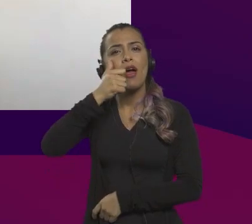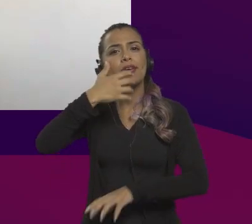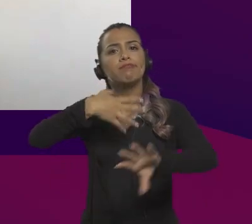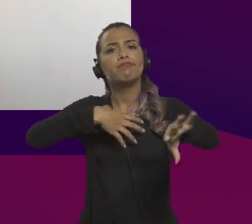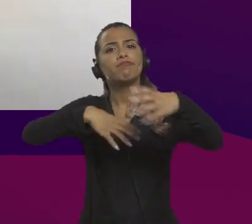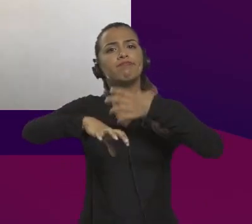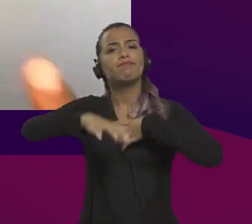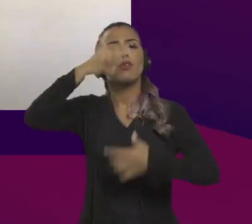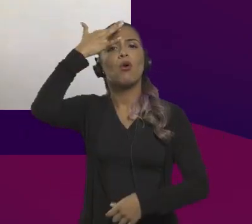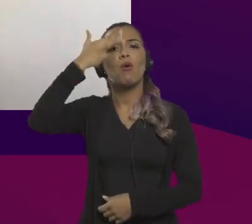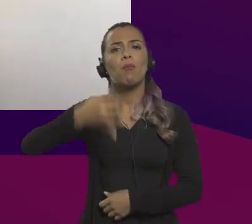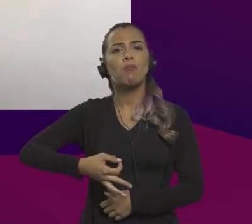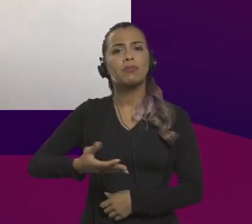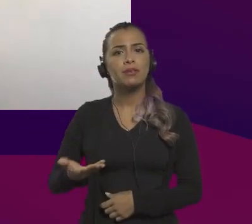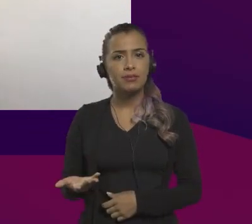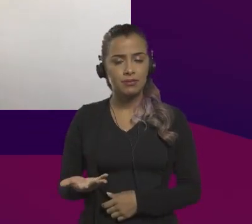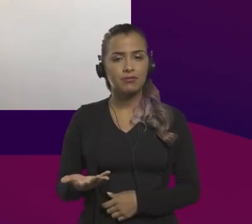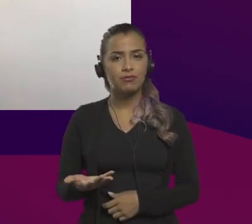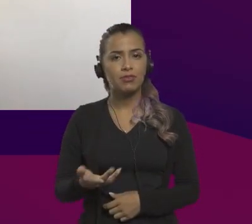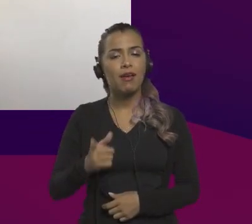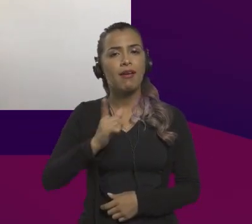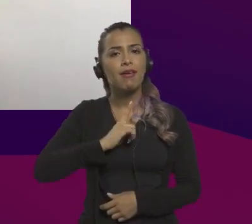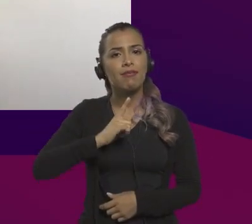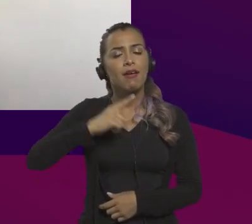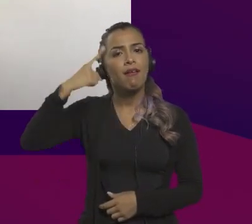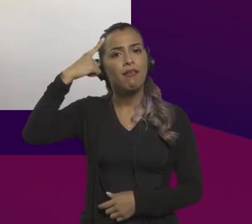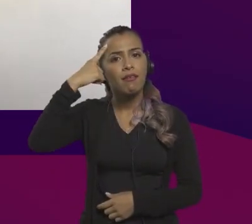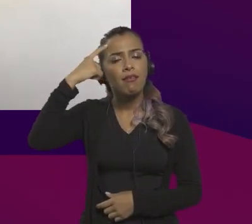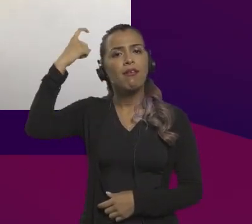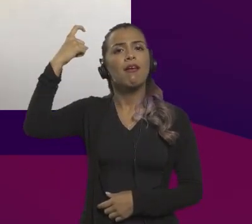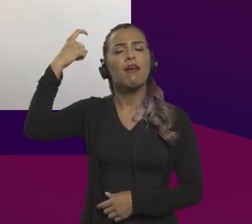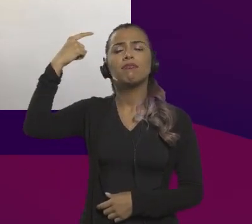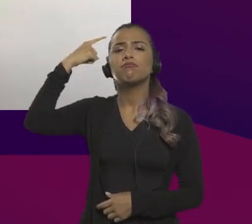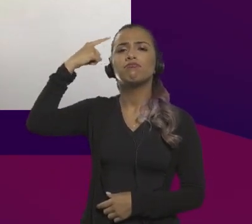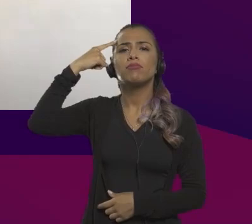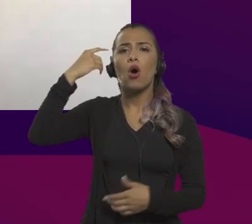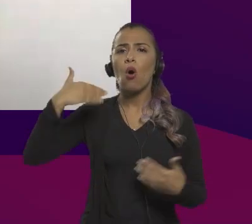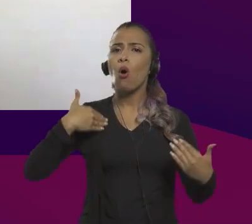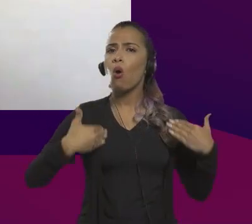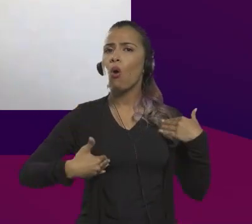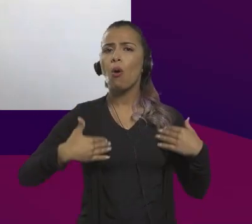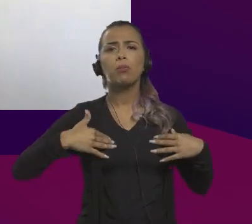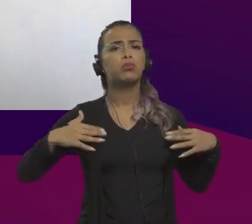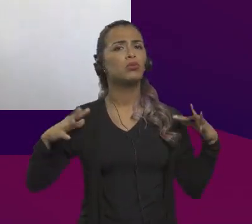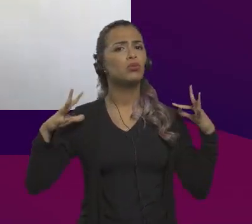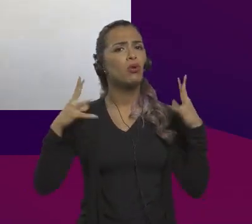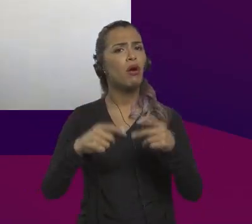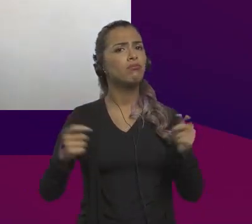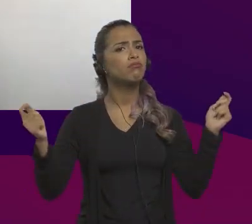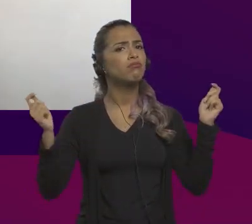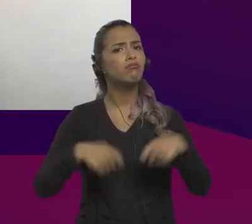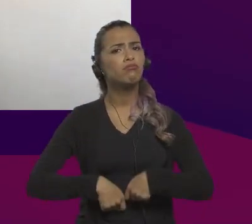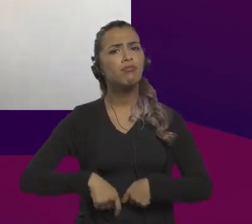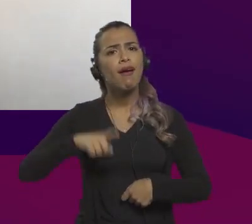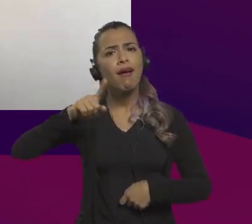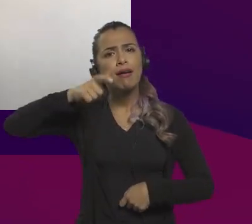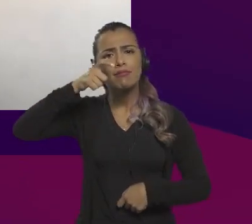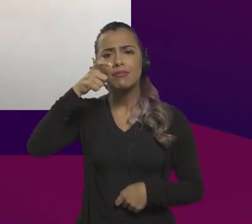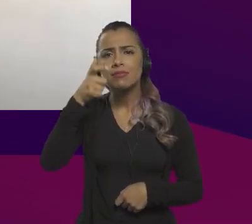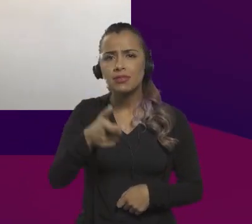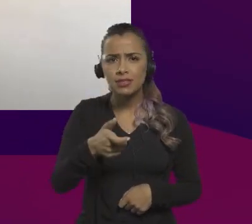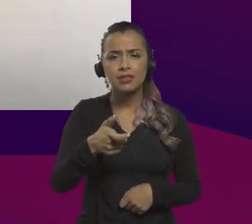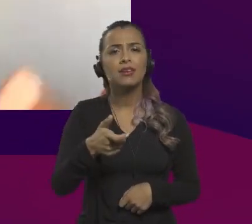que projetam essa ideia de todos os corpos são possíveis e são interessantes e